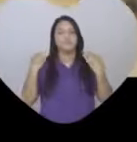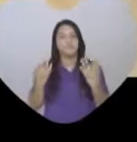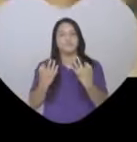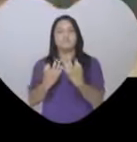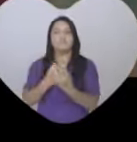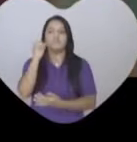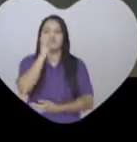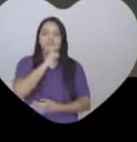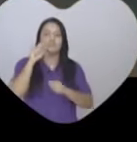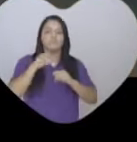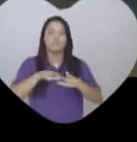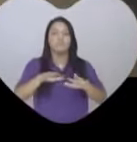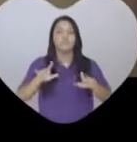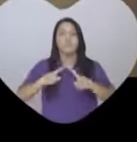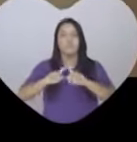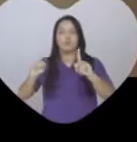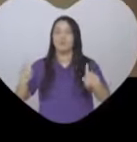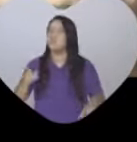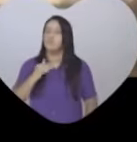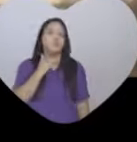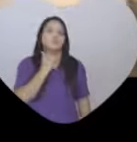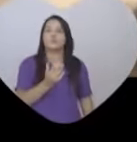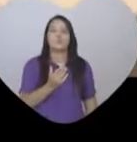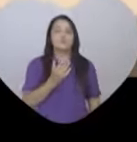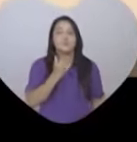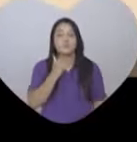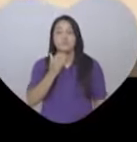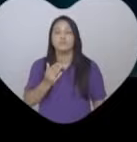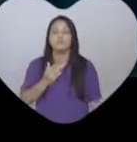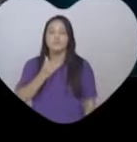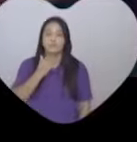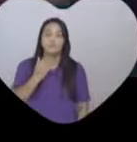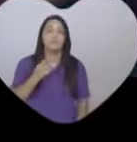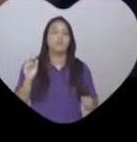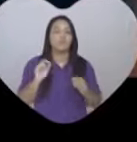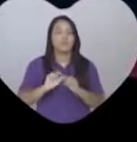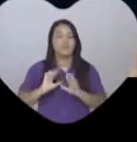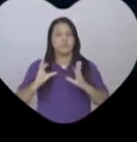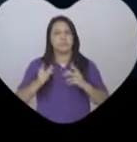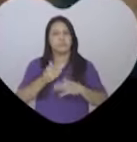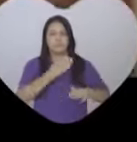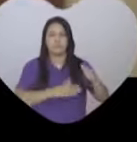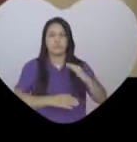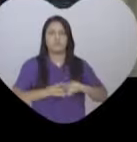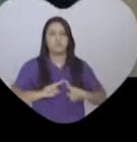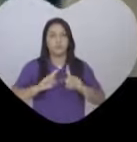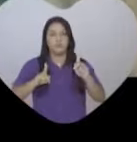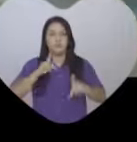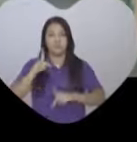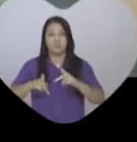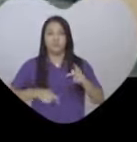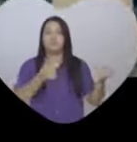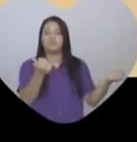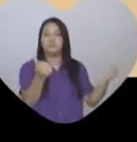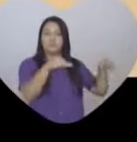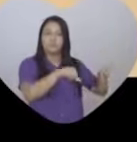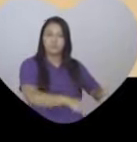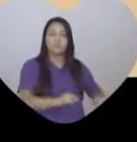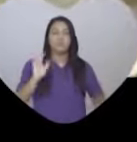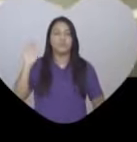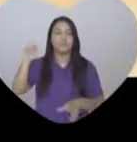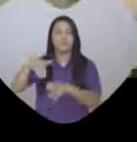adiantou. Desrespeitaram a família, espalharam mentira, mas não adiantou, não. Mas não adiantou. Fizeram de